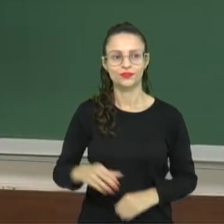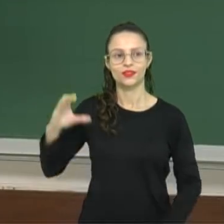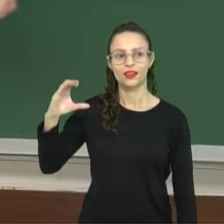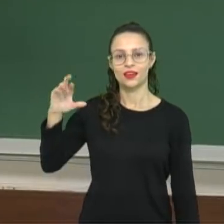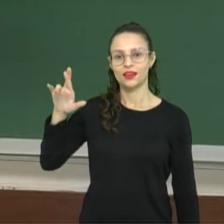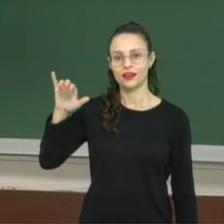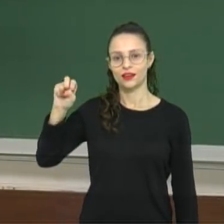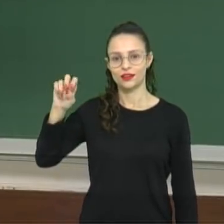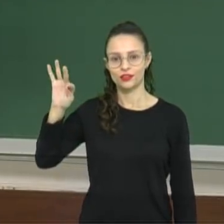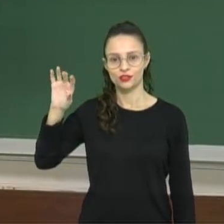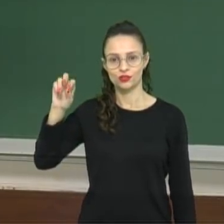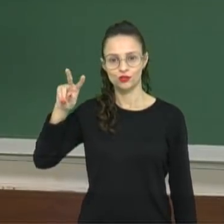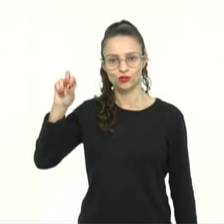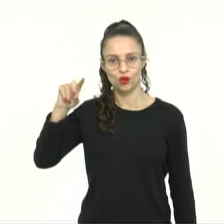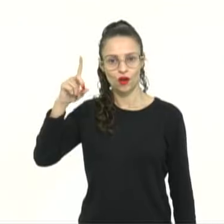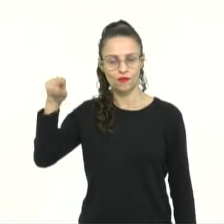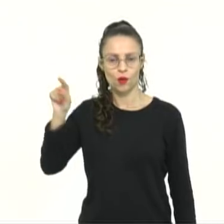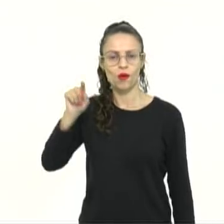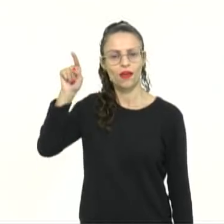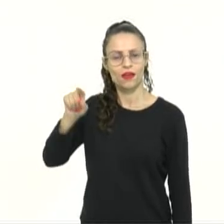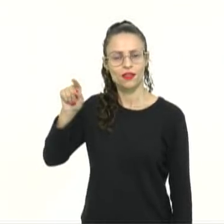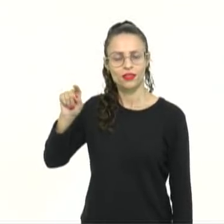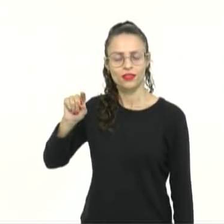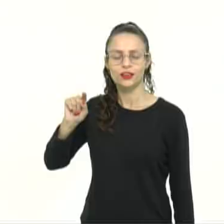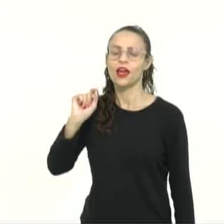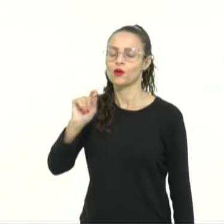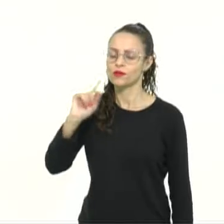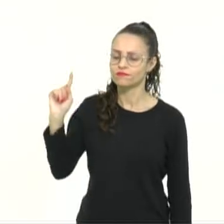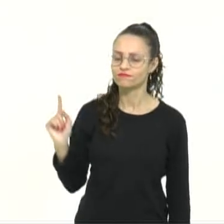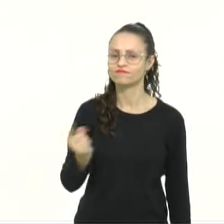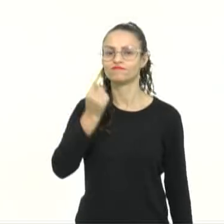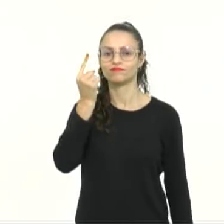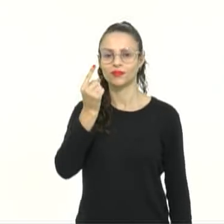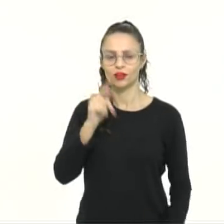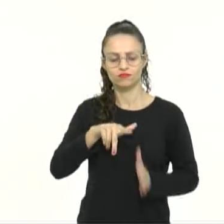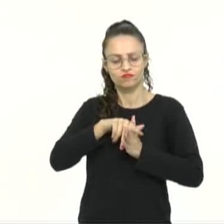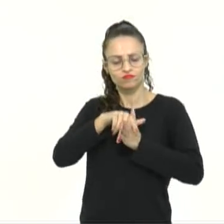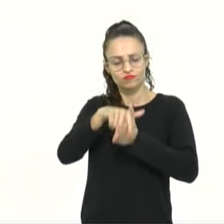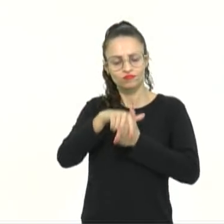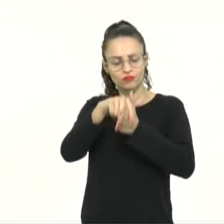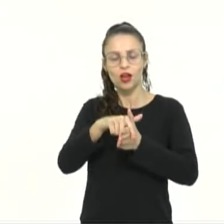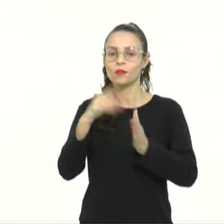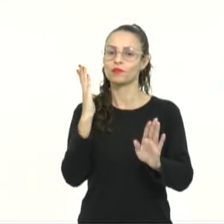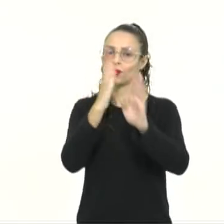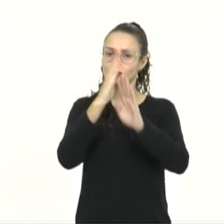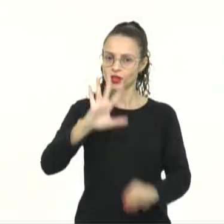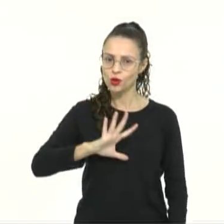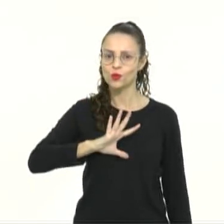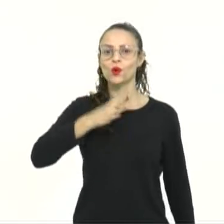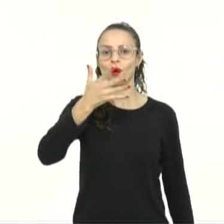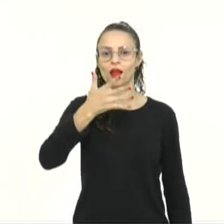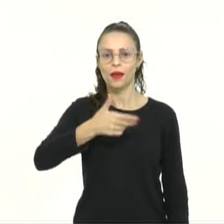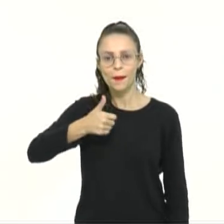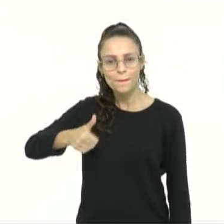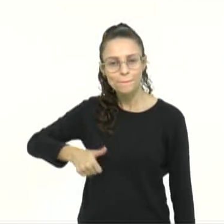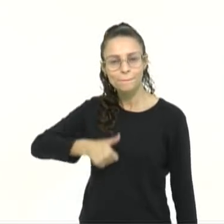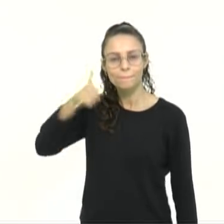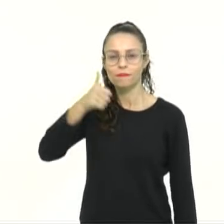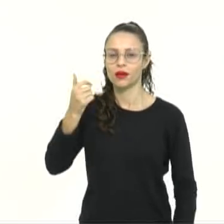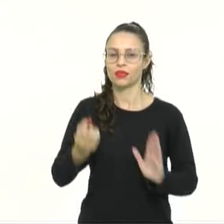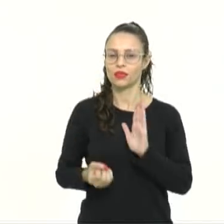Pereira de Abreu virou ali o patrono do tropeirismo no Brasil, pela sua coragem ali de enfrentar essa primeira